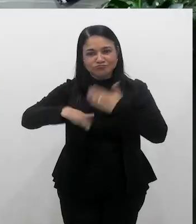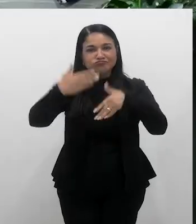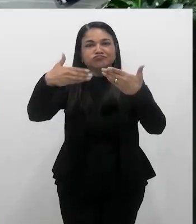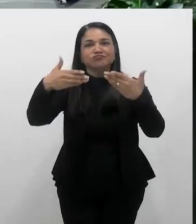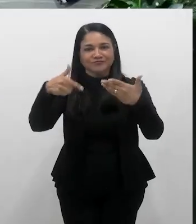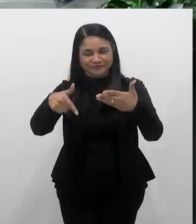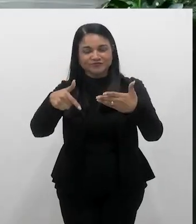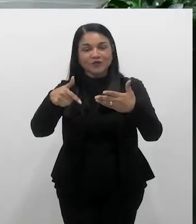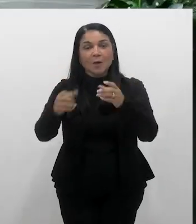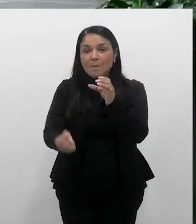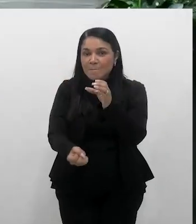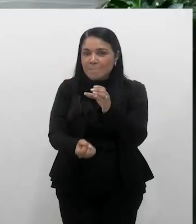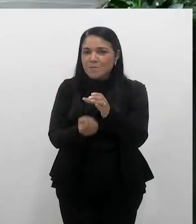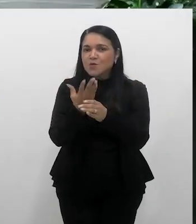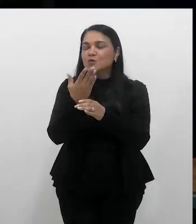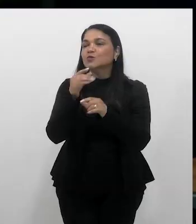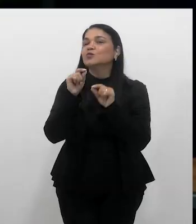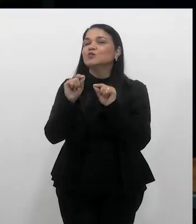que produzem justamente